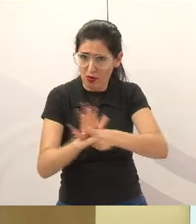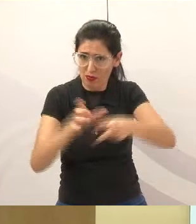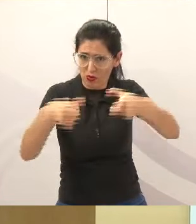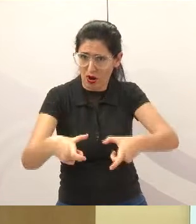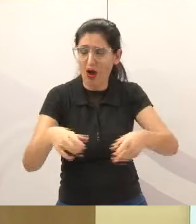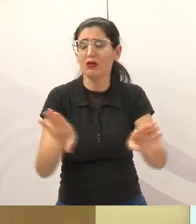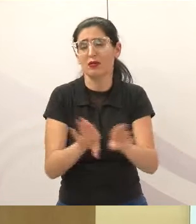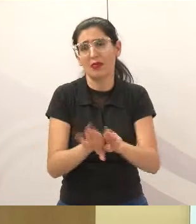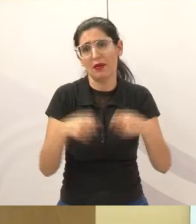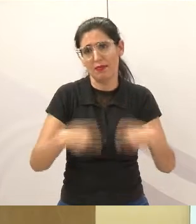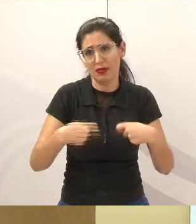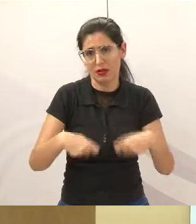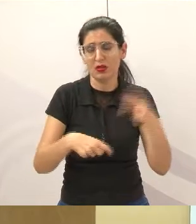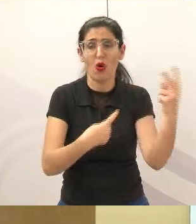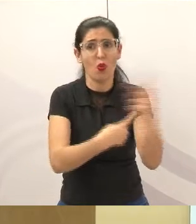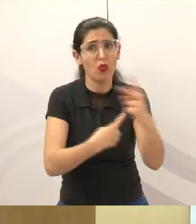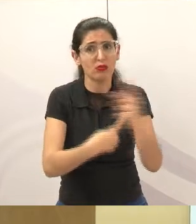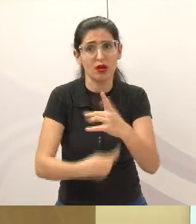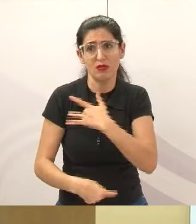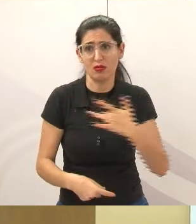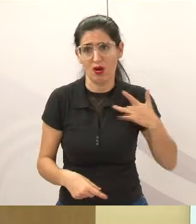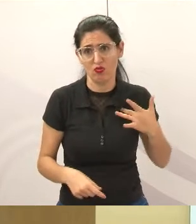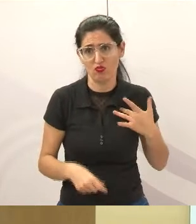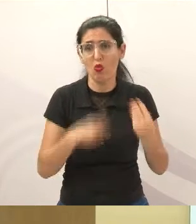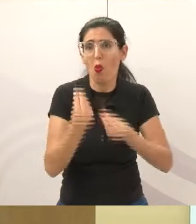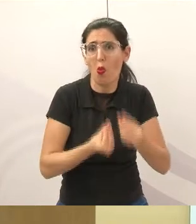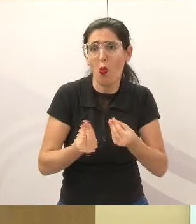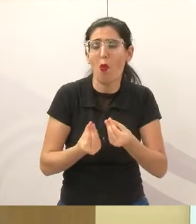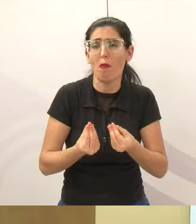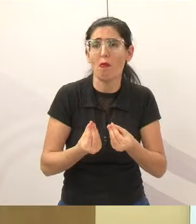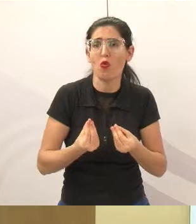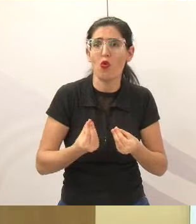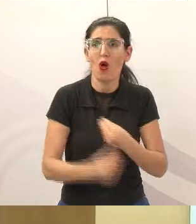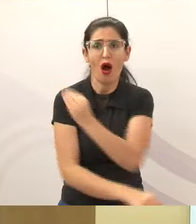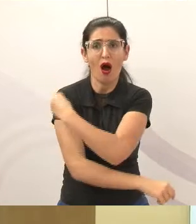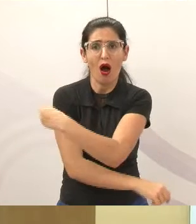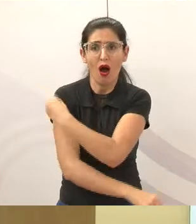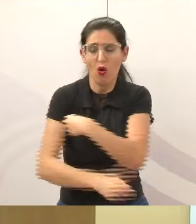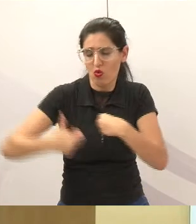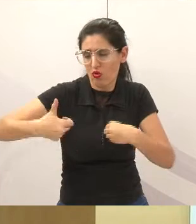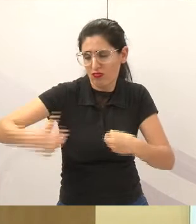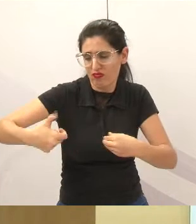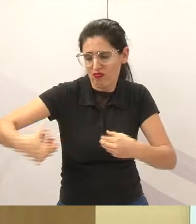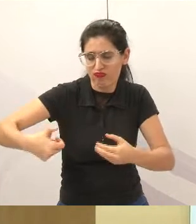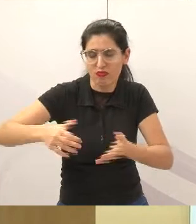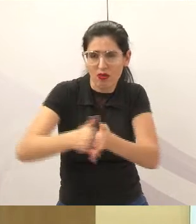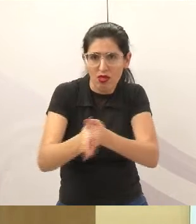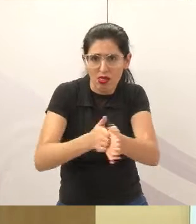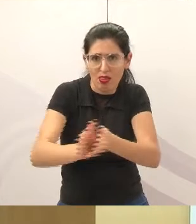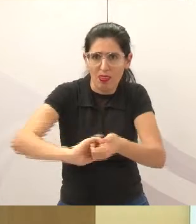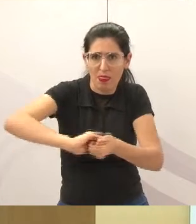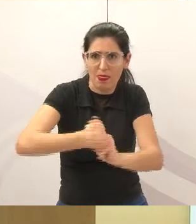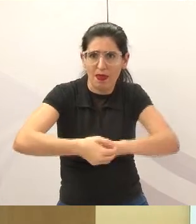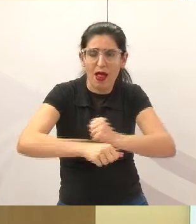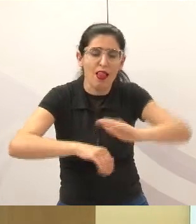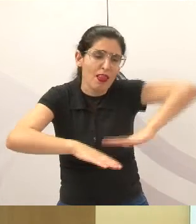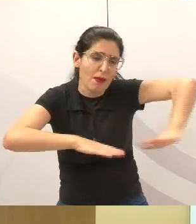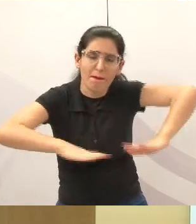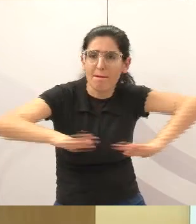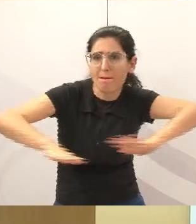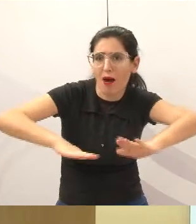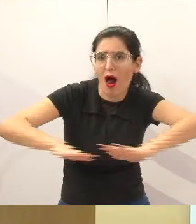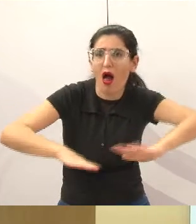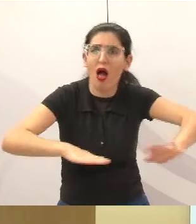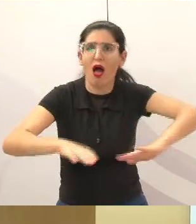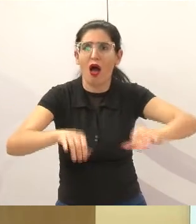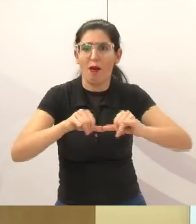Então, às vezes, vem algumas que todo mundo vai ter, a gente está delimitando a obrigatoriedade